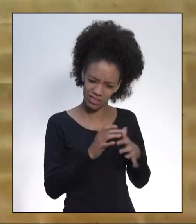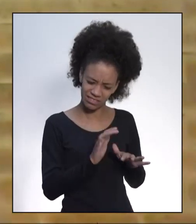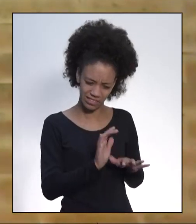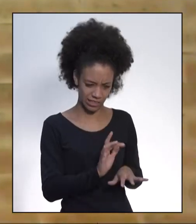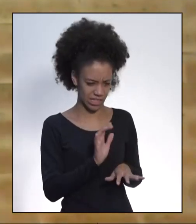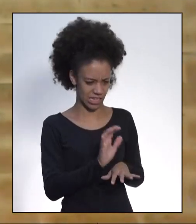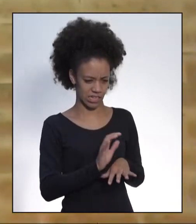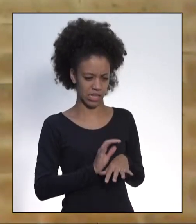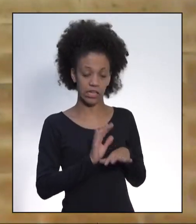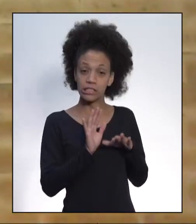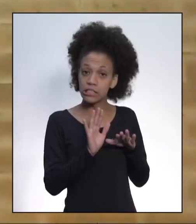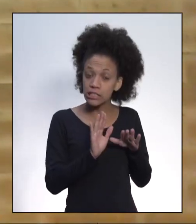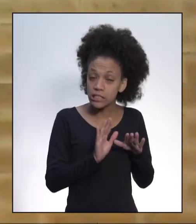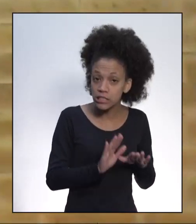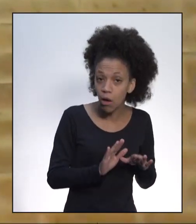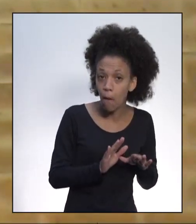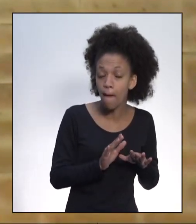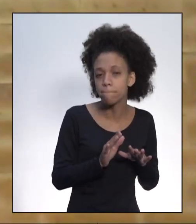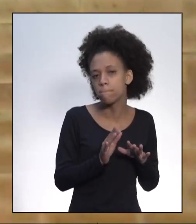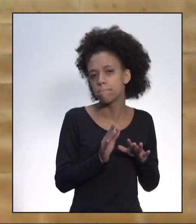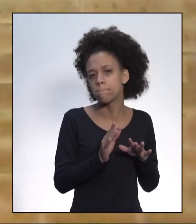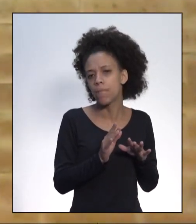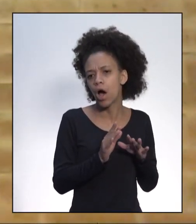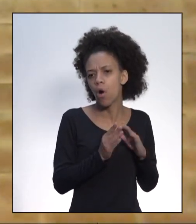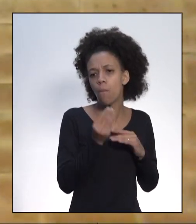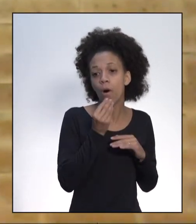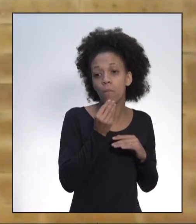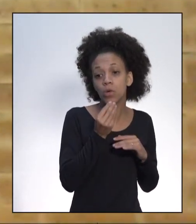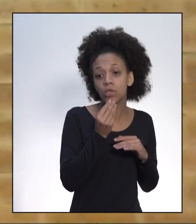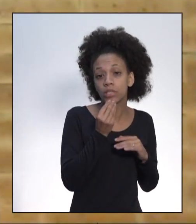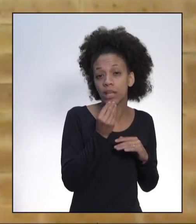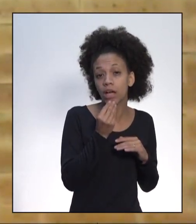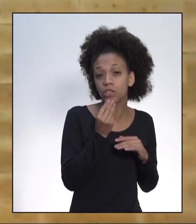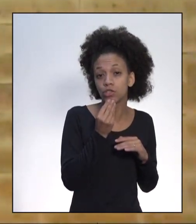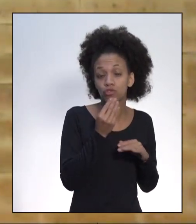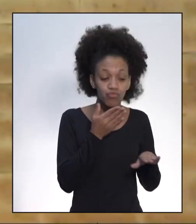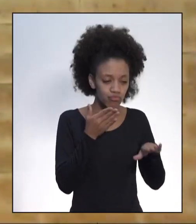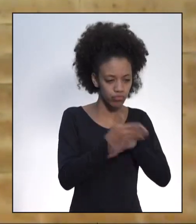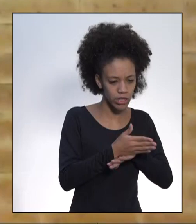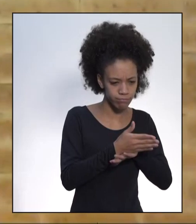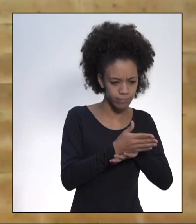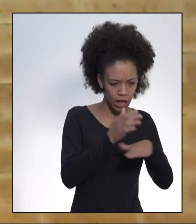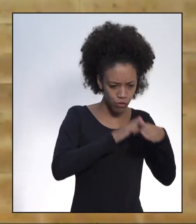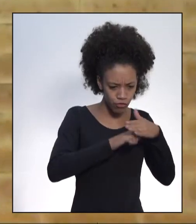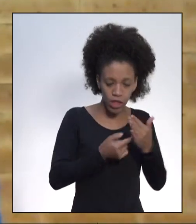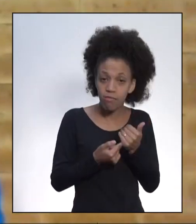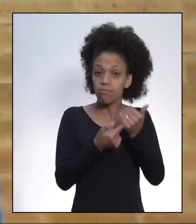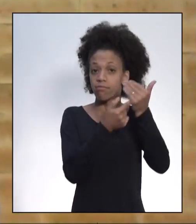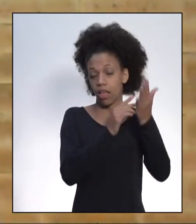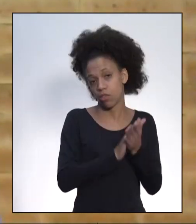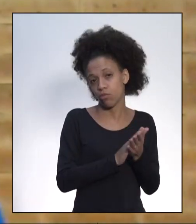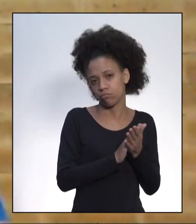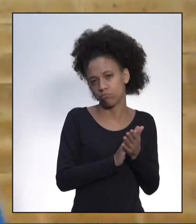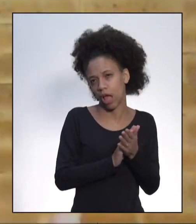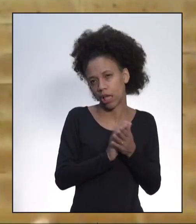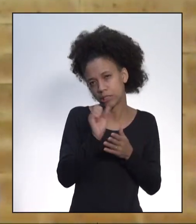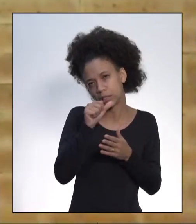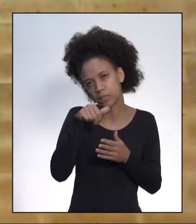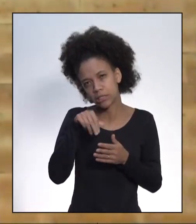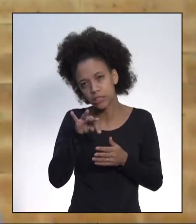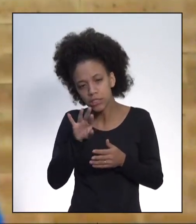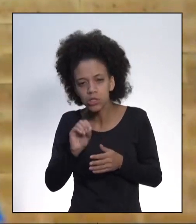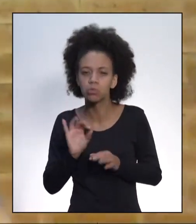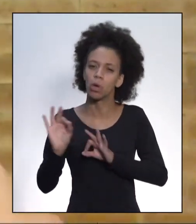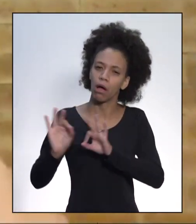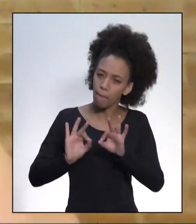caminho, pintou uma oportunidade de eu entrar numa empresa de tecnologia que ficava em Santos, um projeto